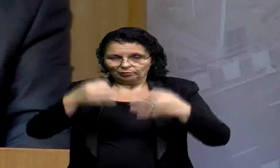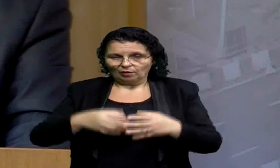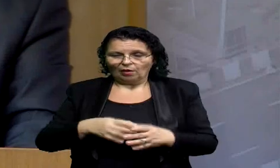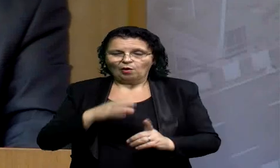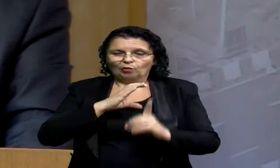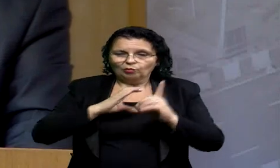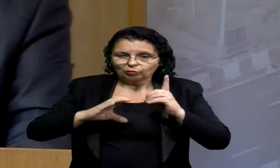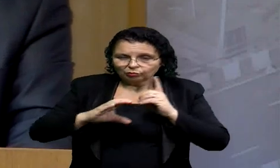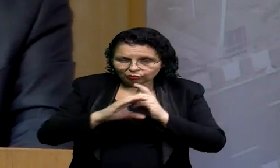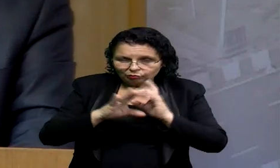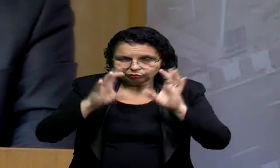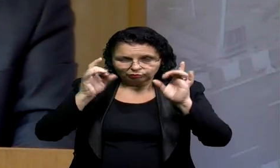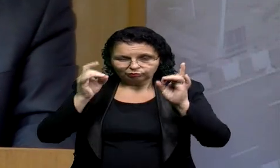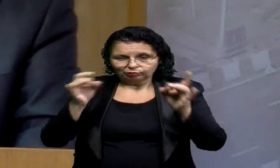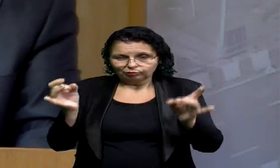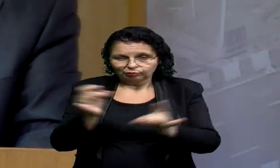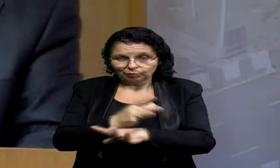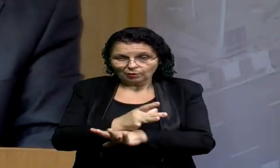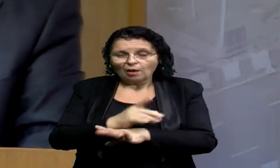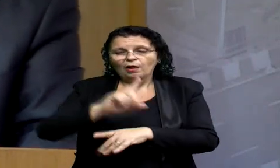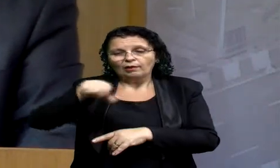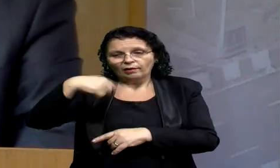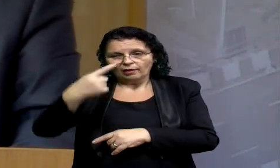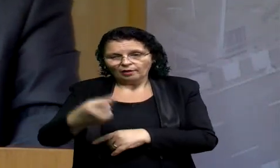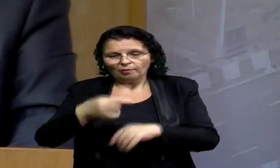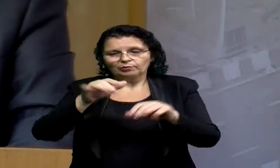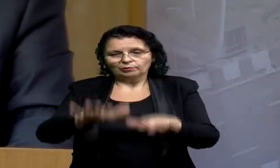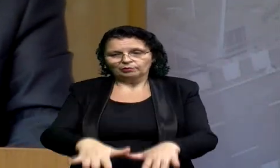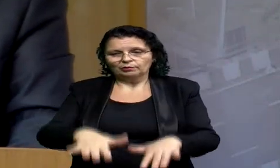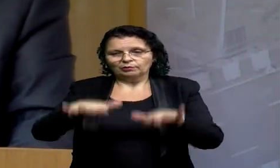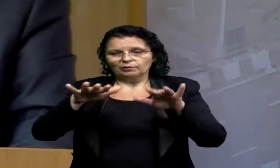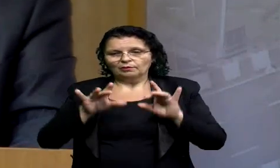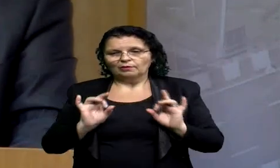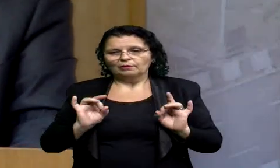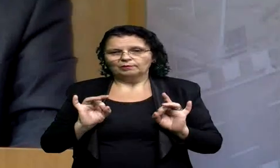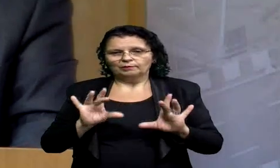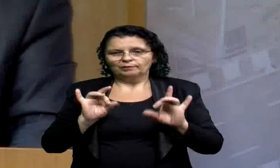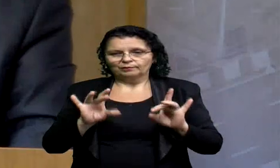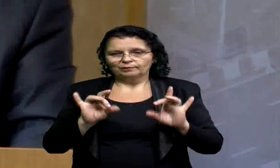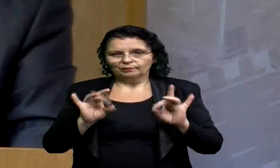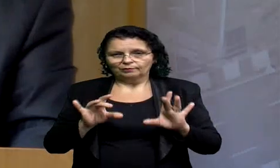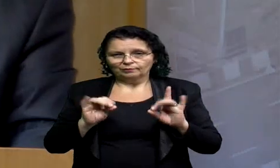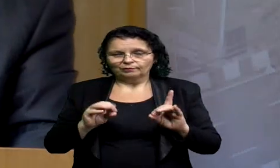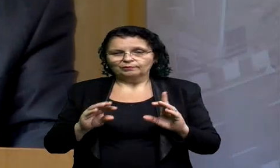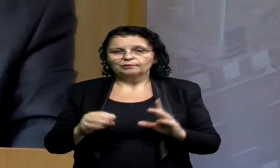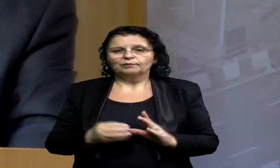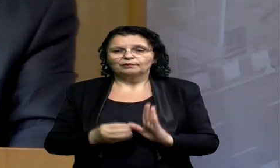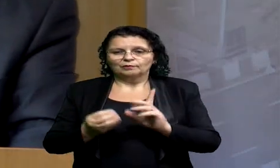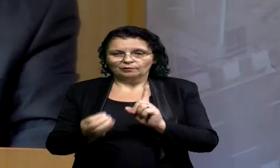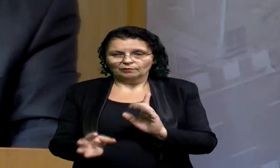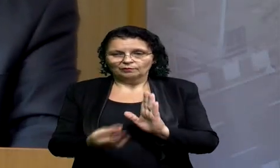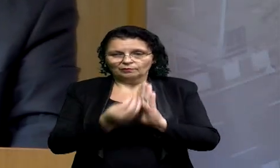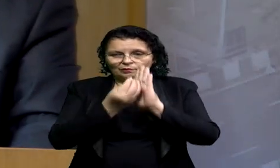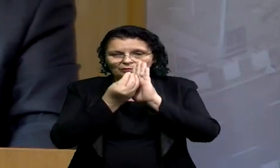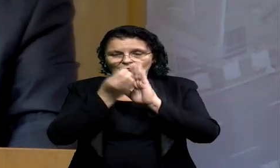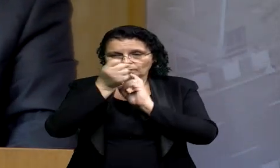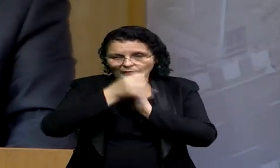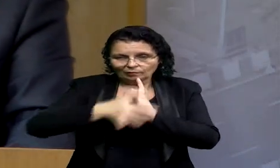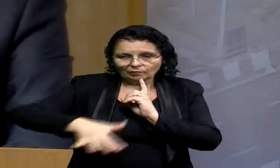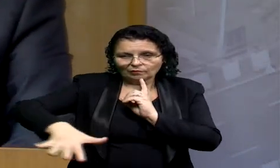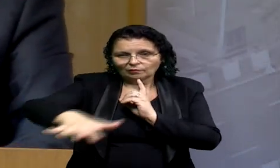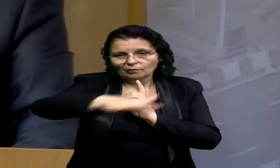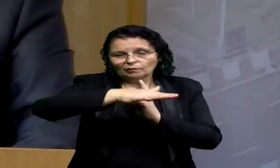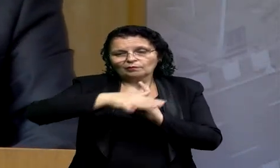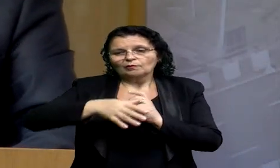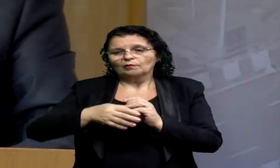nós estaremos lá e fazendo essa sessão sol na catedral em homenagem ao nosso